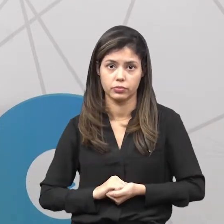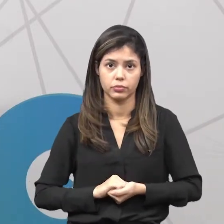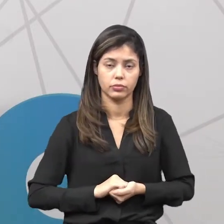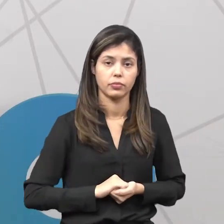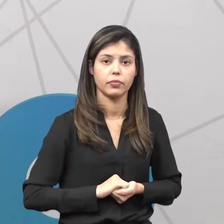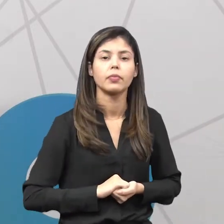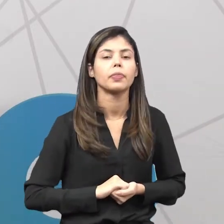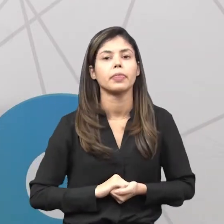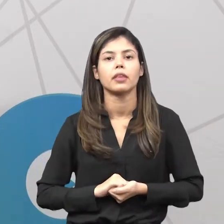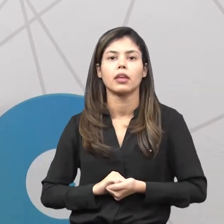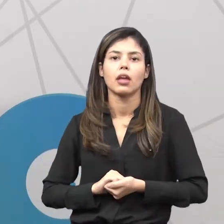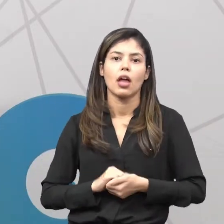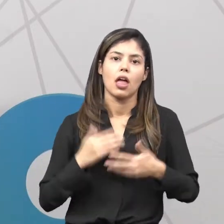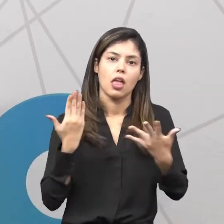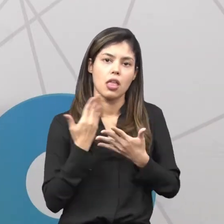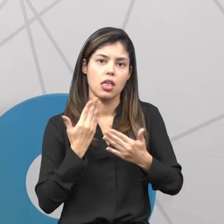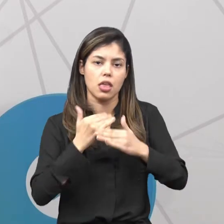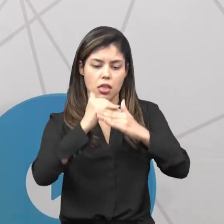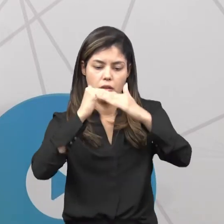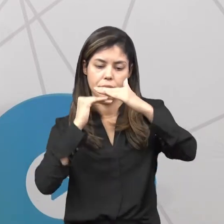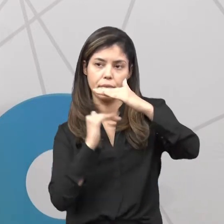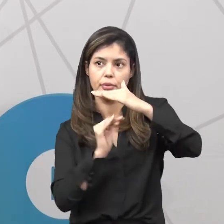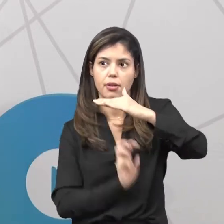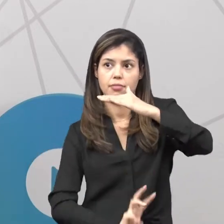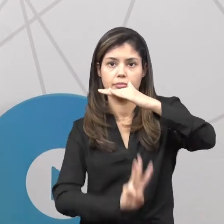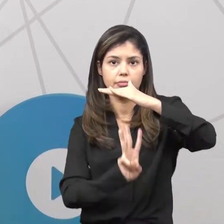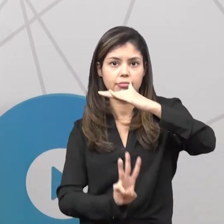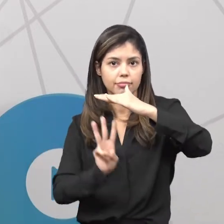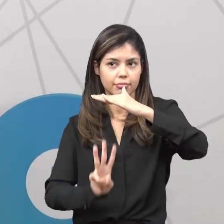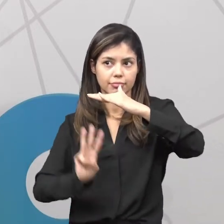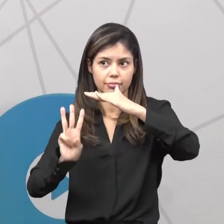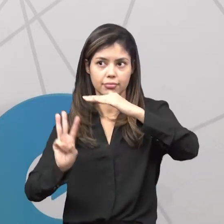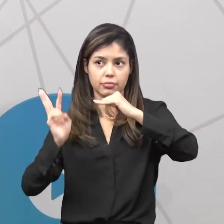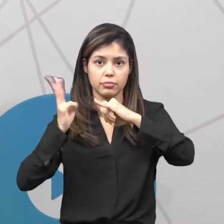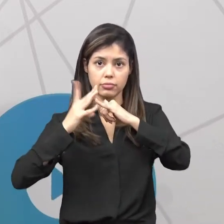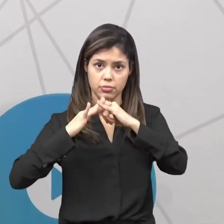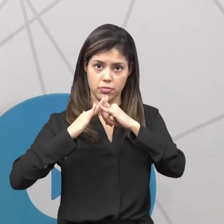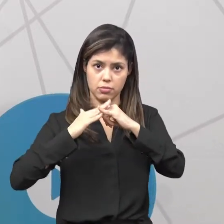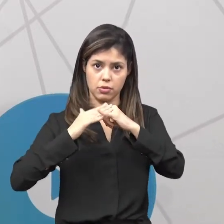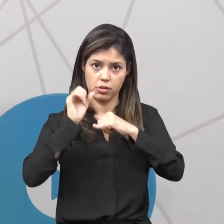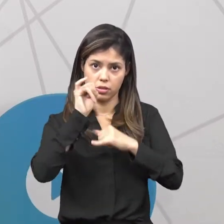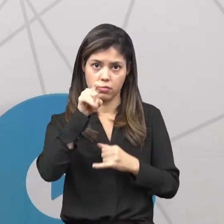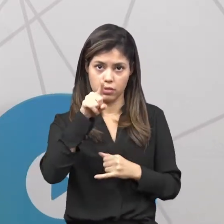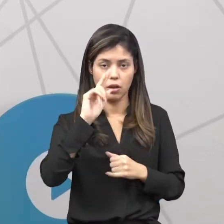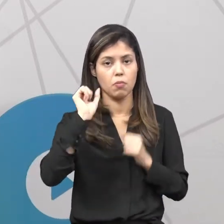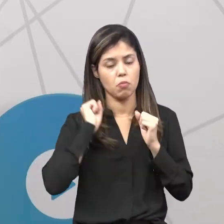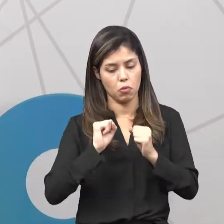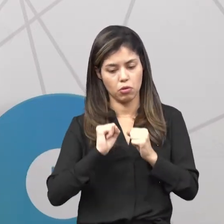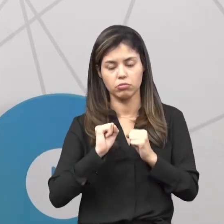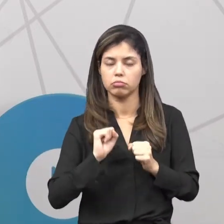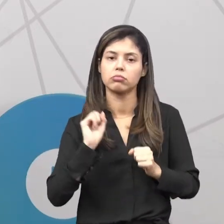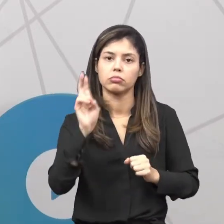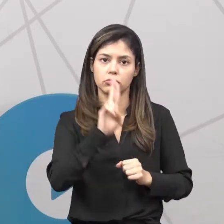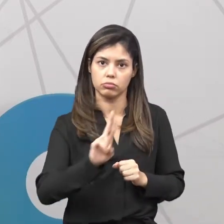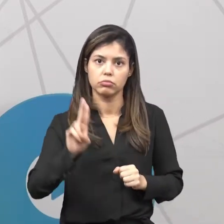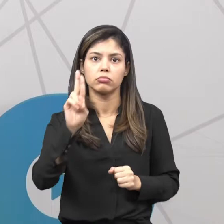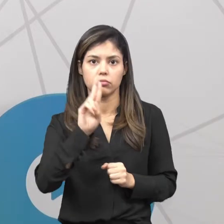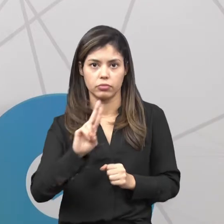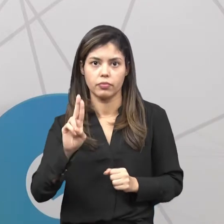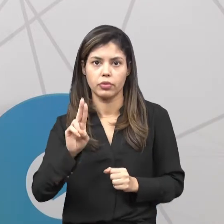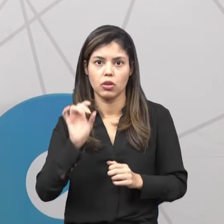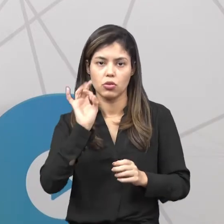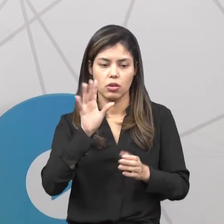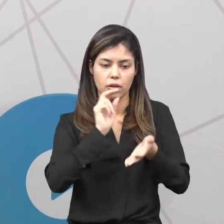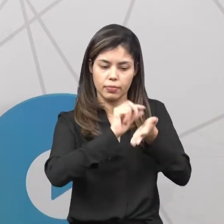Essas fontes que irão aparecer a partir de agora, iguais a essa, se você tiver acesso depois, você basta digitar